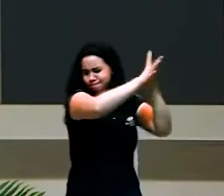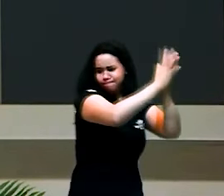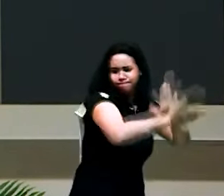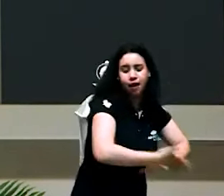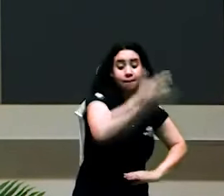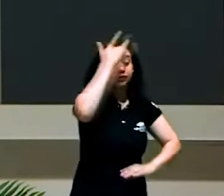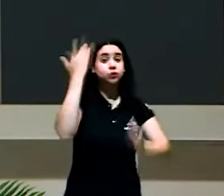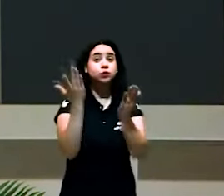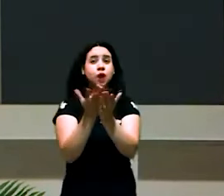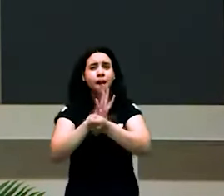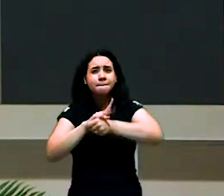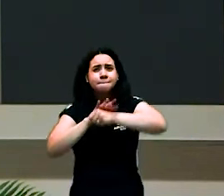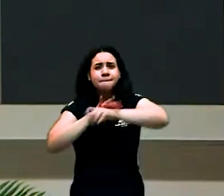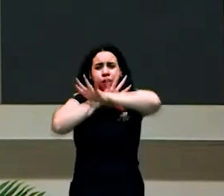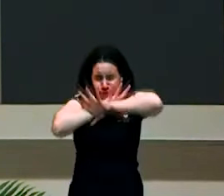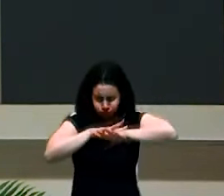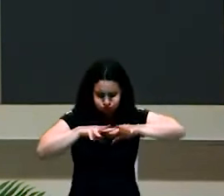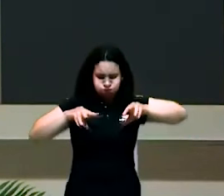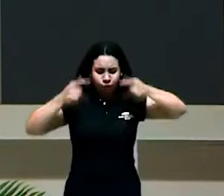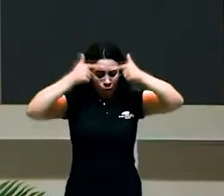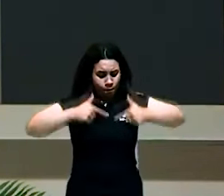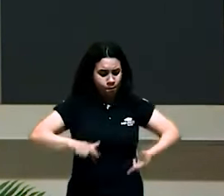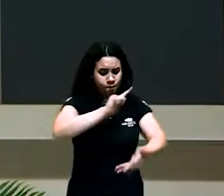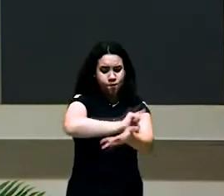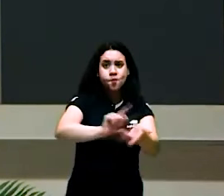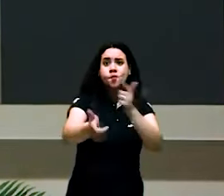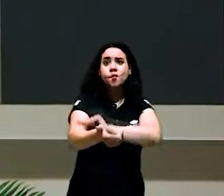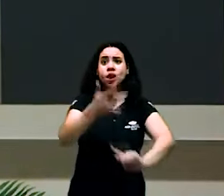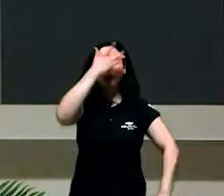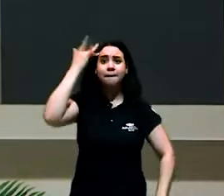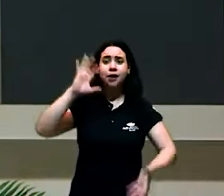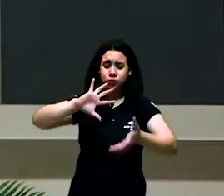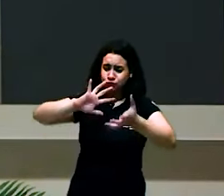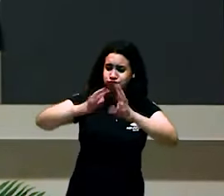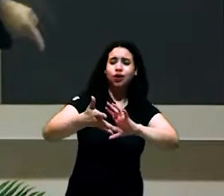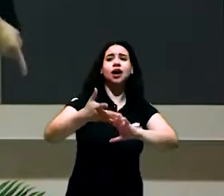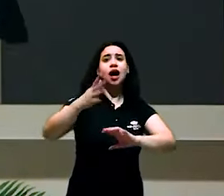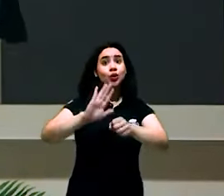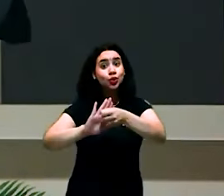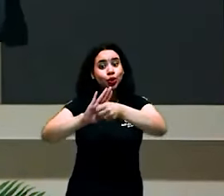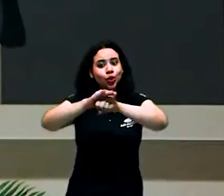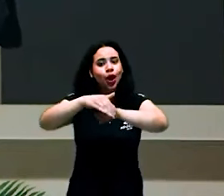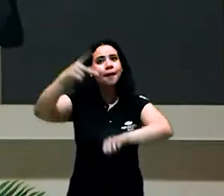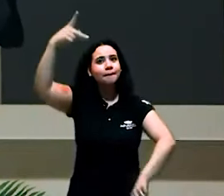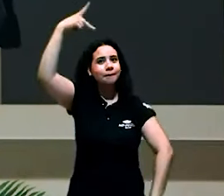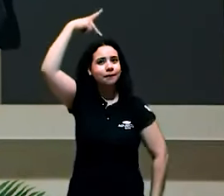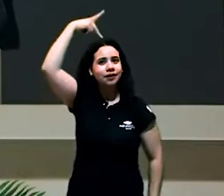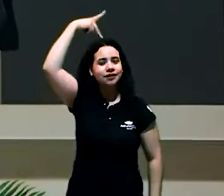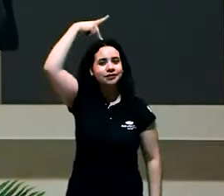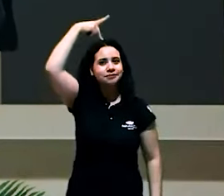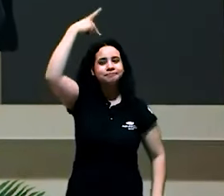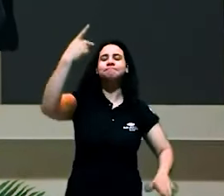Espírito Santo, as pessoas são convertidas, é noite do Pentecostes, é identidade com a pessoa